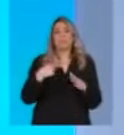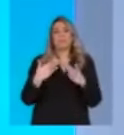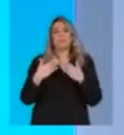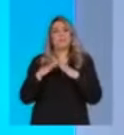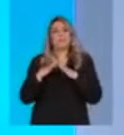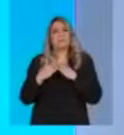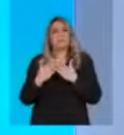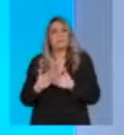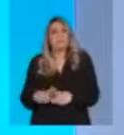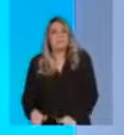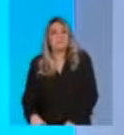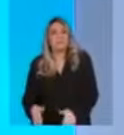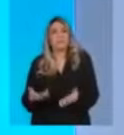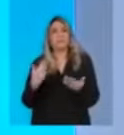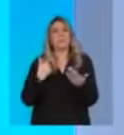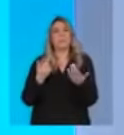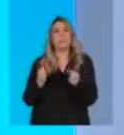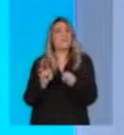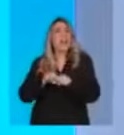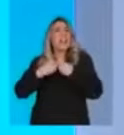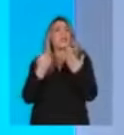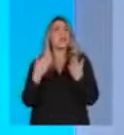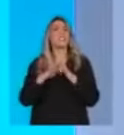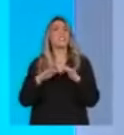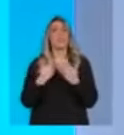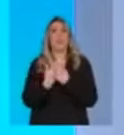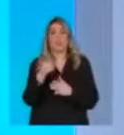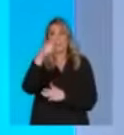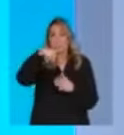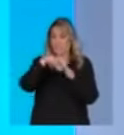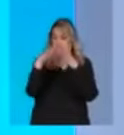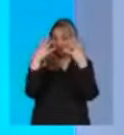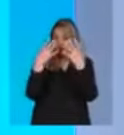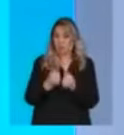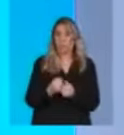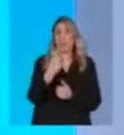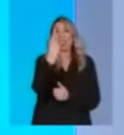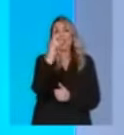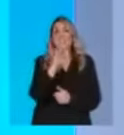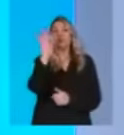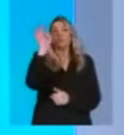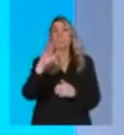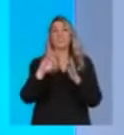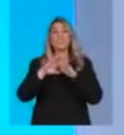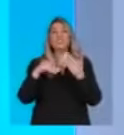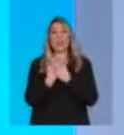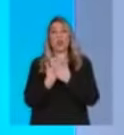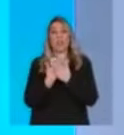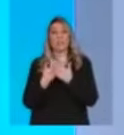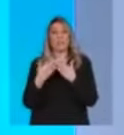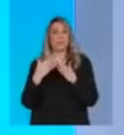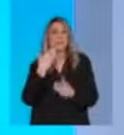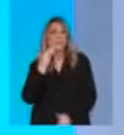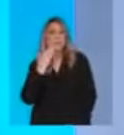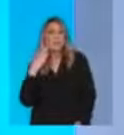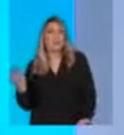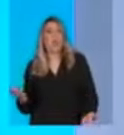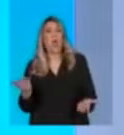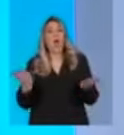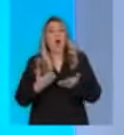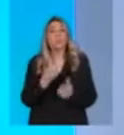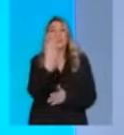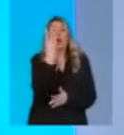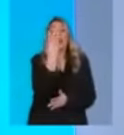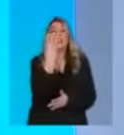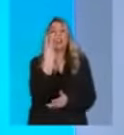relatório do Tribunal de Contas quando vocês assumiram tinham 15% de escolas precárias hoje tem 43% olha